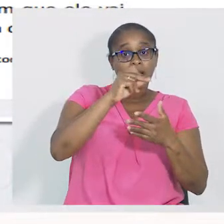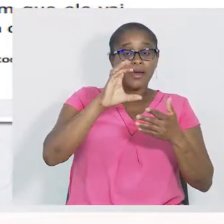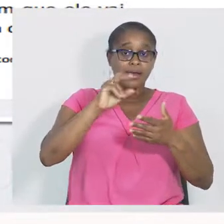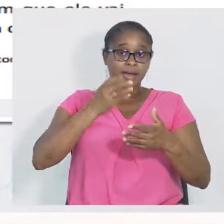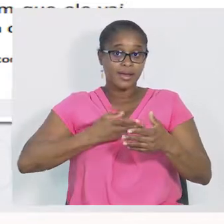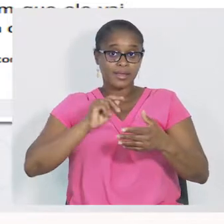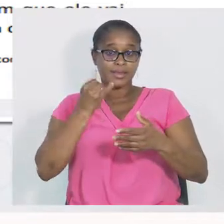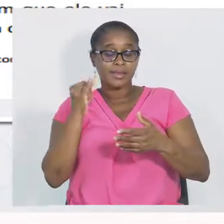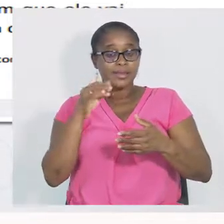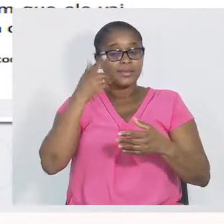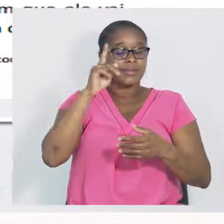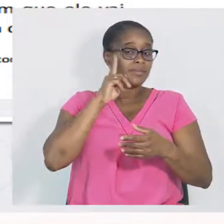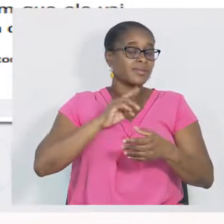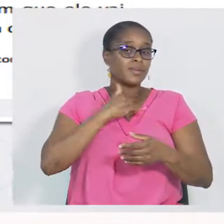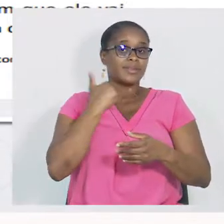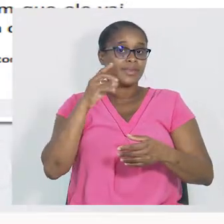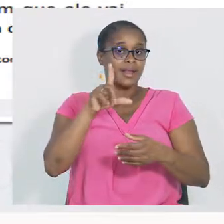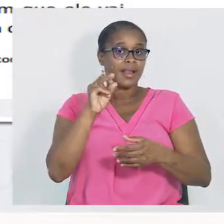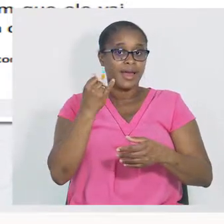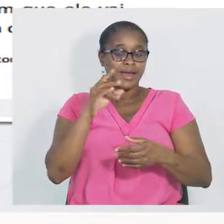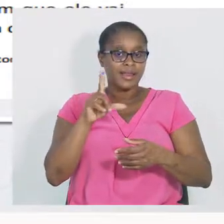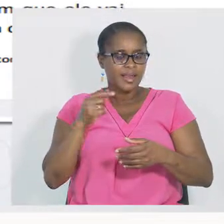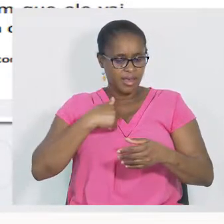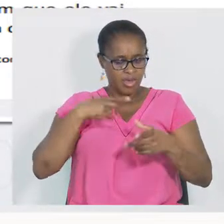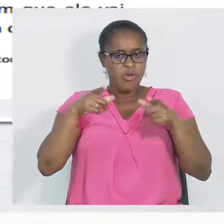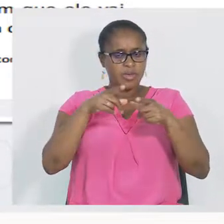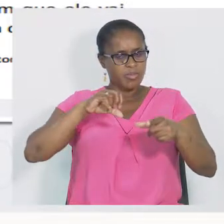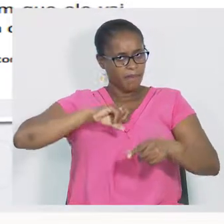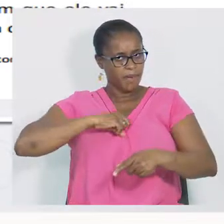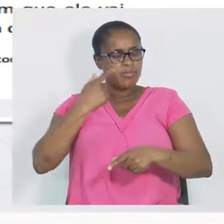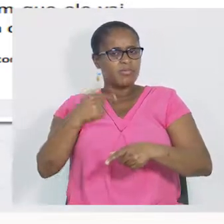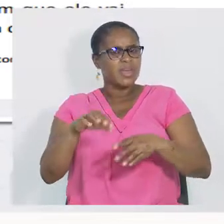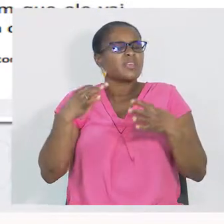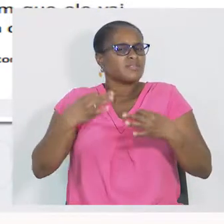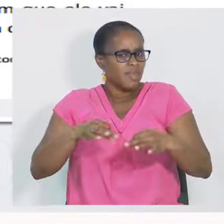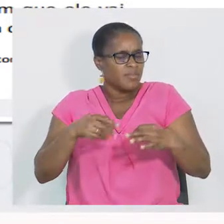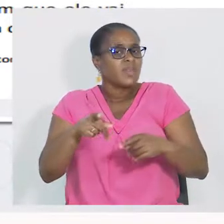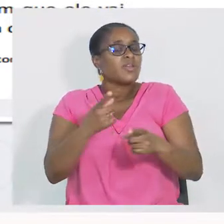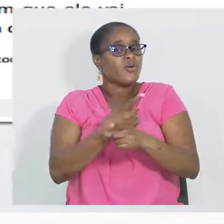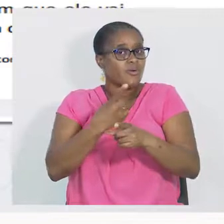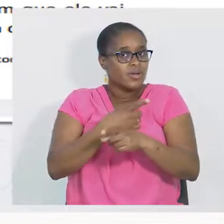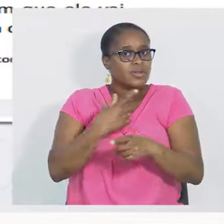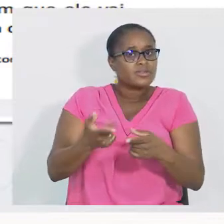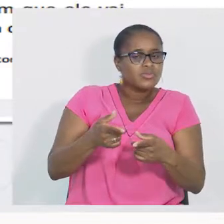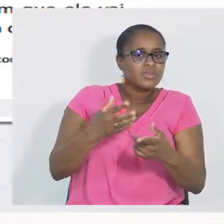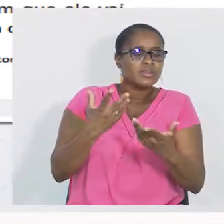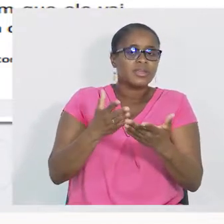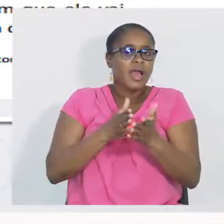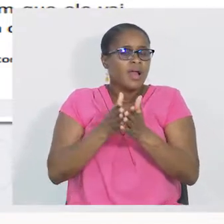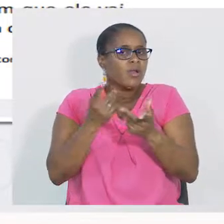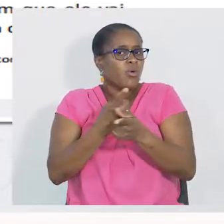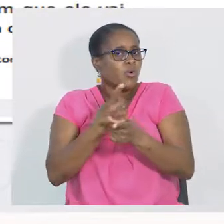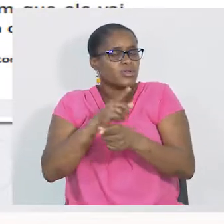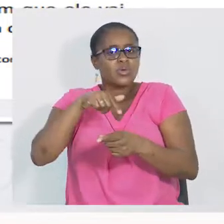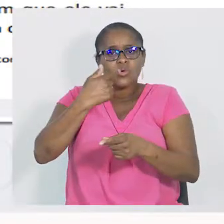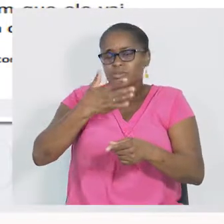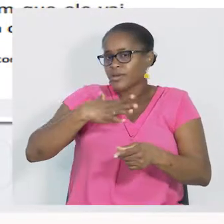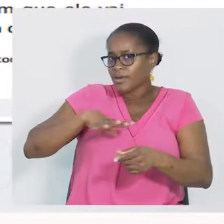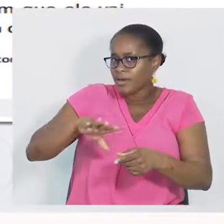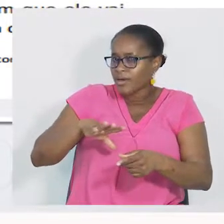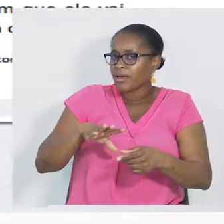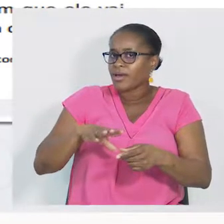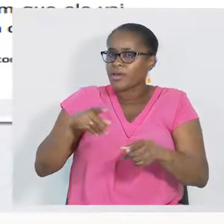estão interessados naquilo que a senhora está a falar. E agora